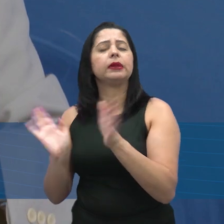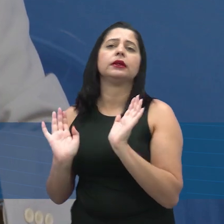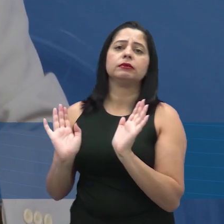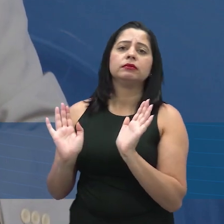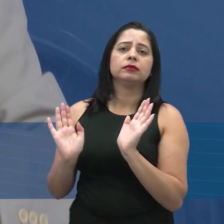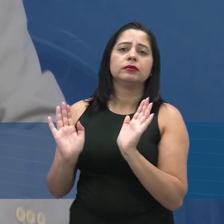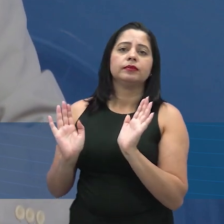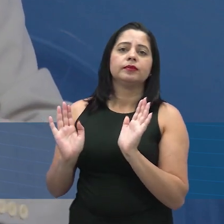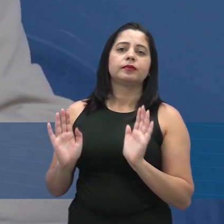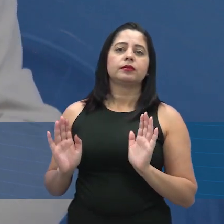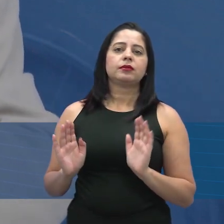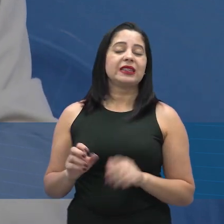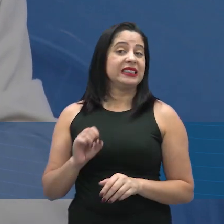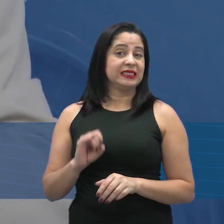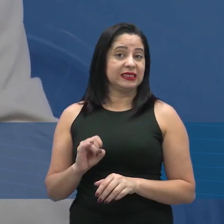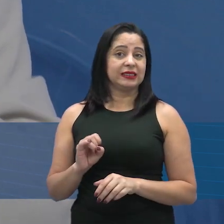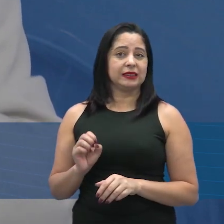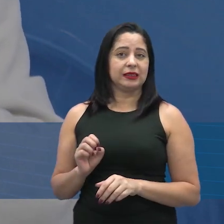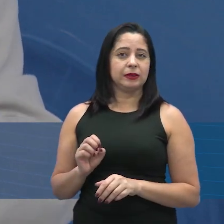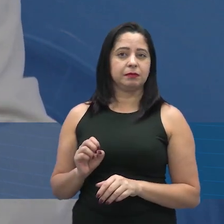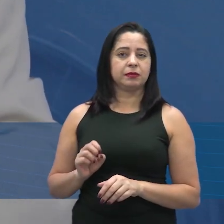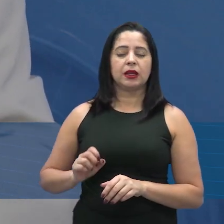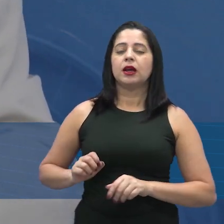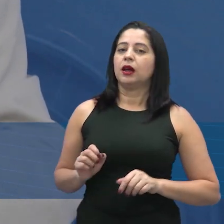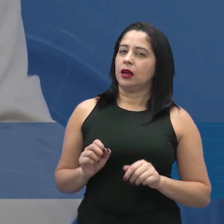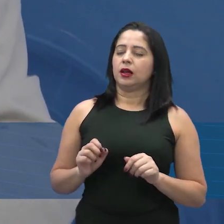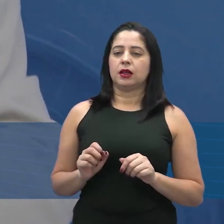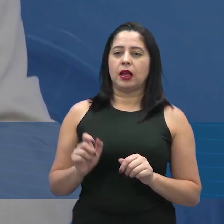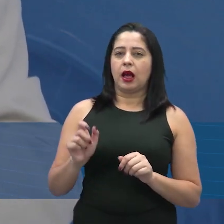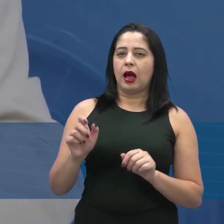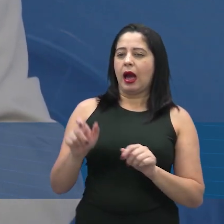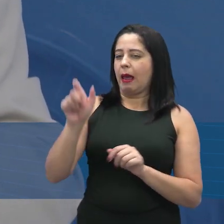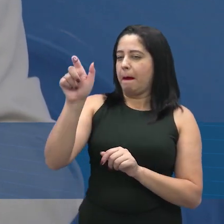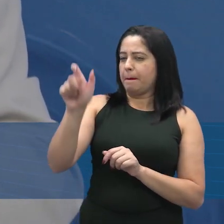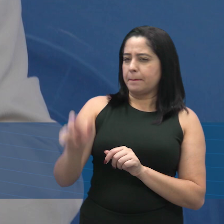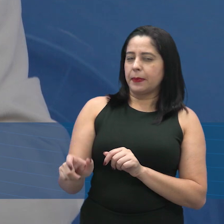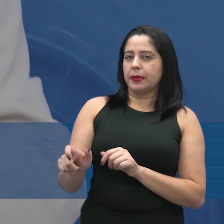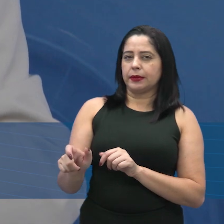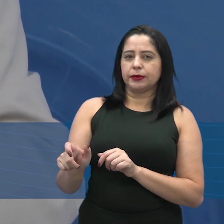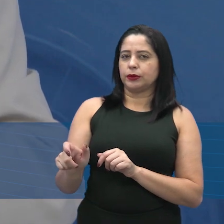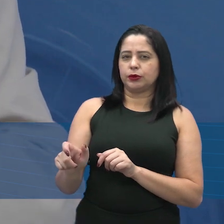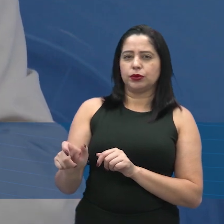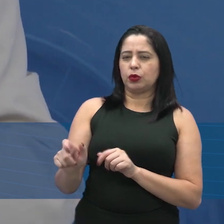novo negócio. Quando você cita que ele precisa de alguns requisitos para o empreendedorismo, é evidente que